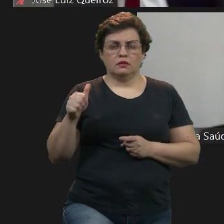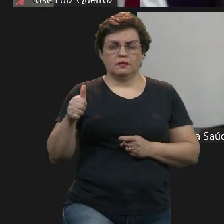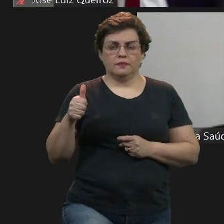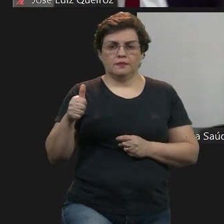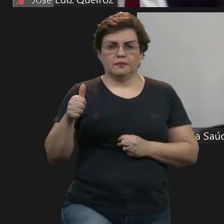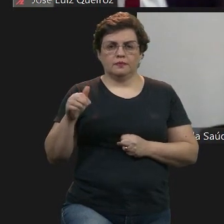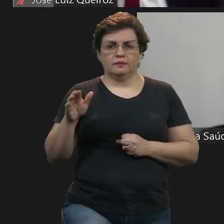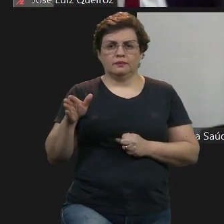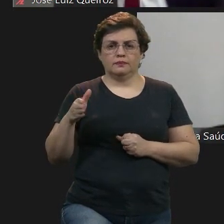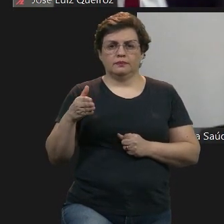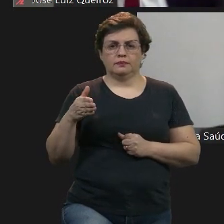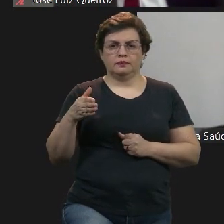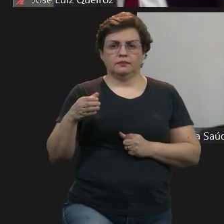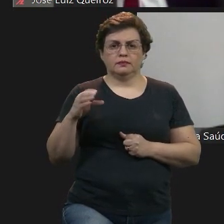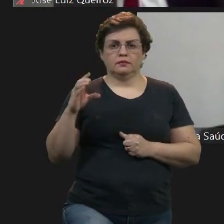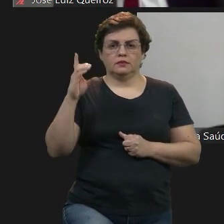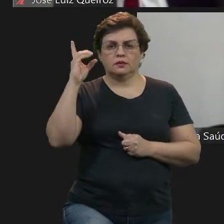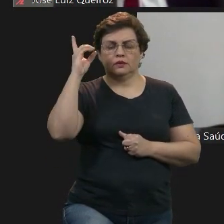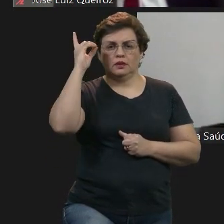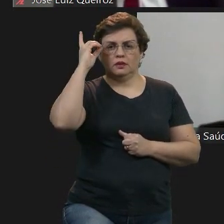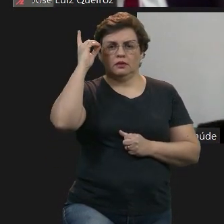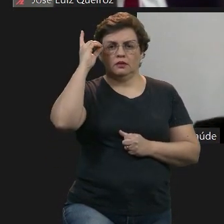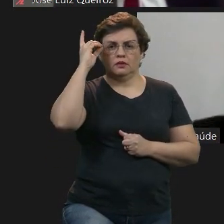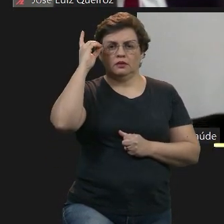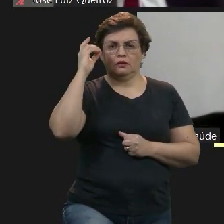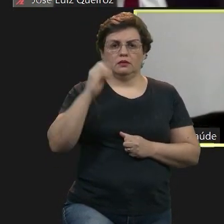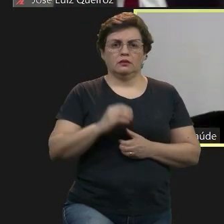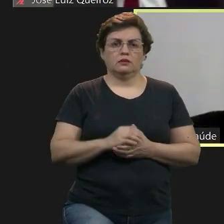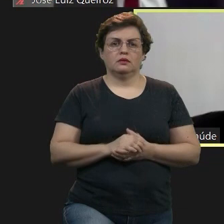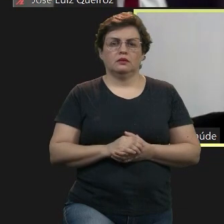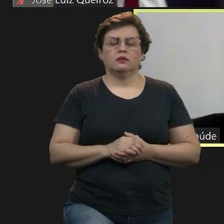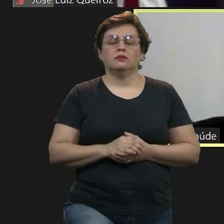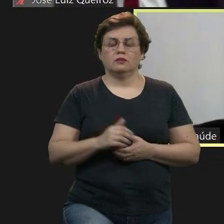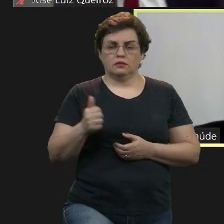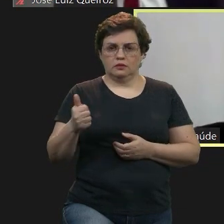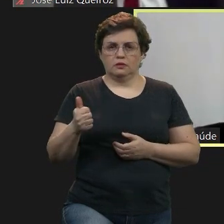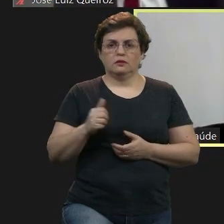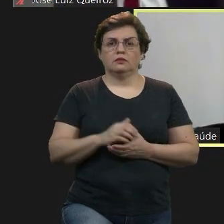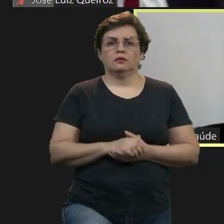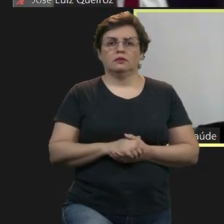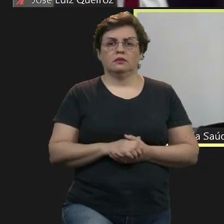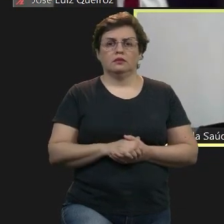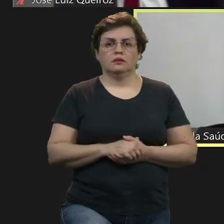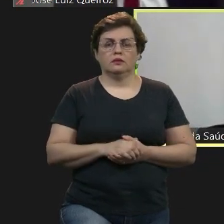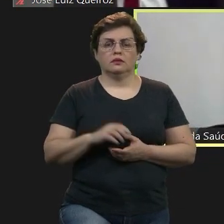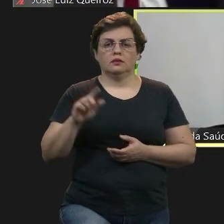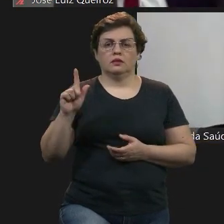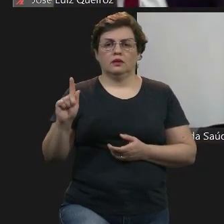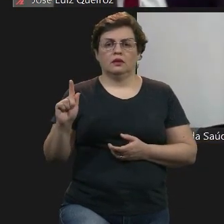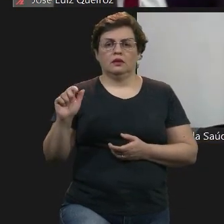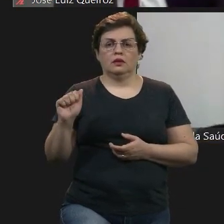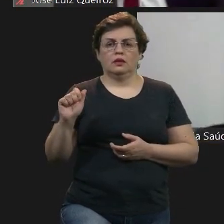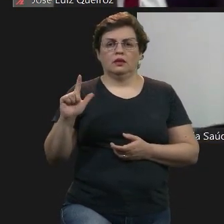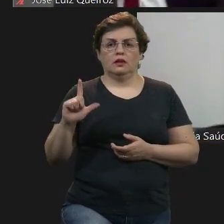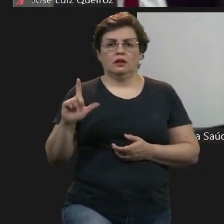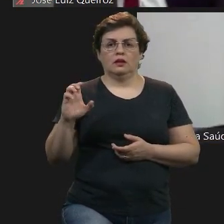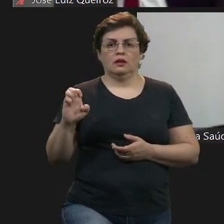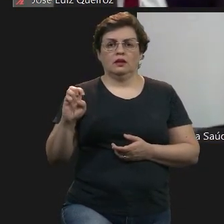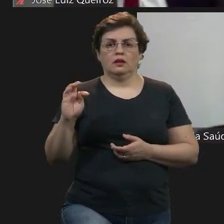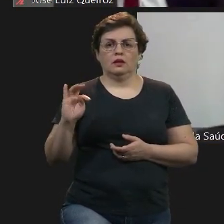Sim. Vereador Danilo da Saúde? Sim. Vereador Evandro Galete?